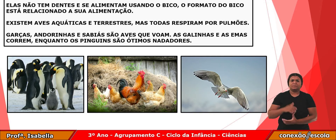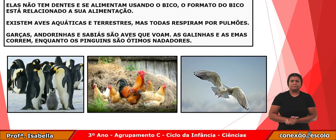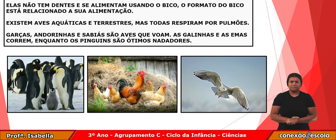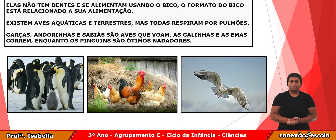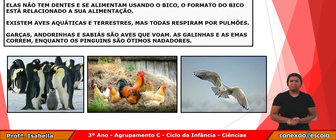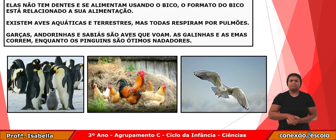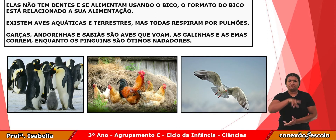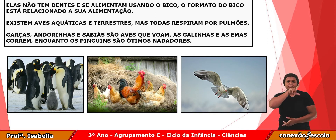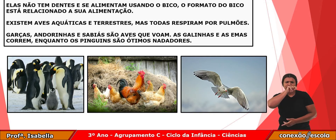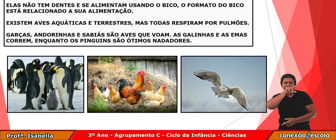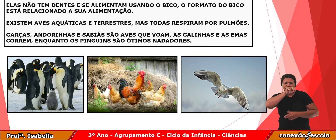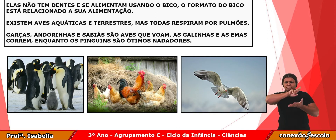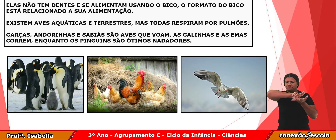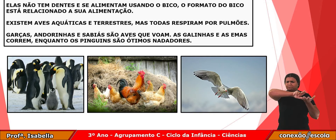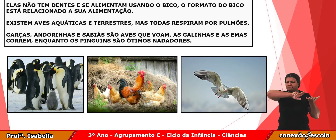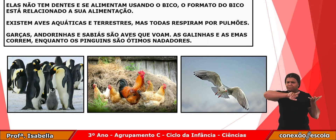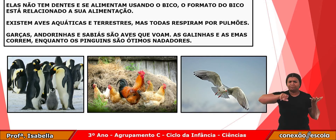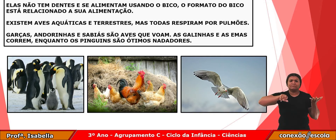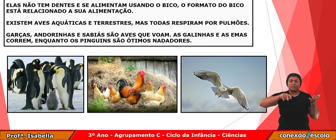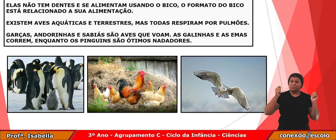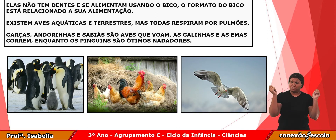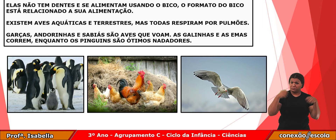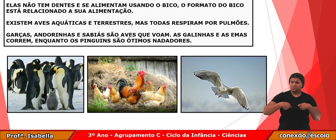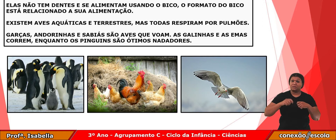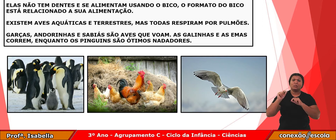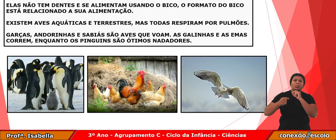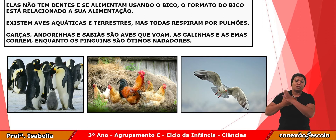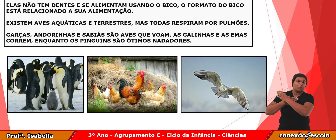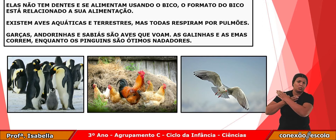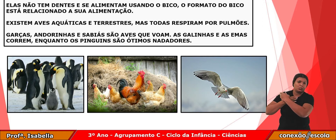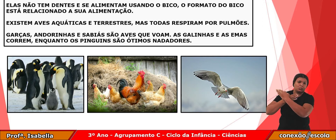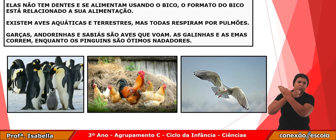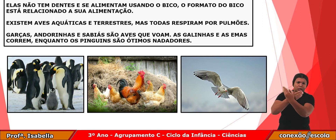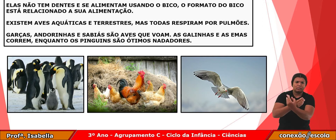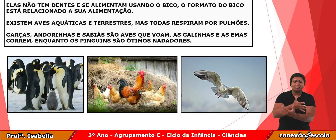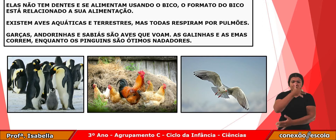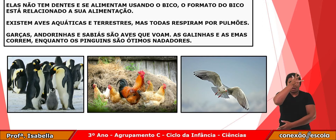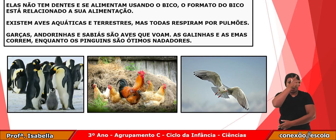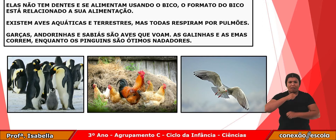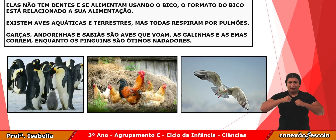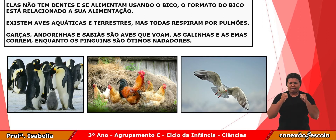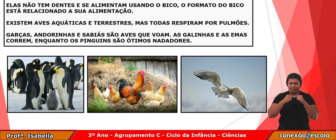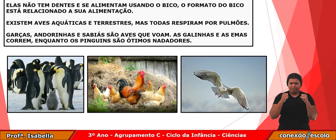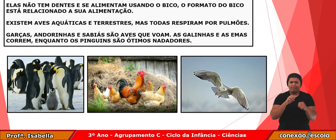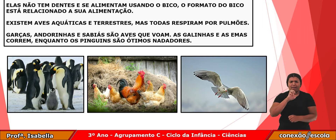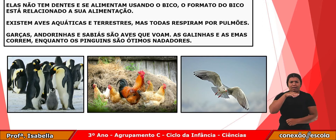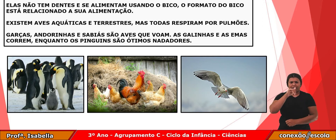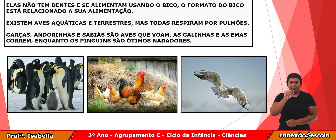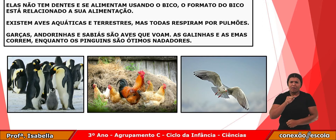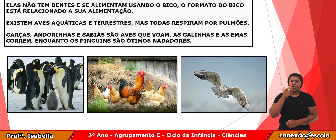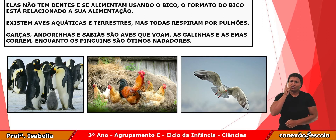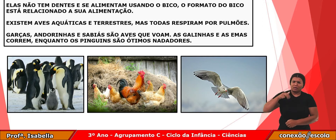Garças, andorinhas, sabiás são aves que voam. Já as galinhas, as emas,